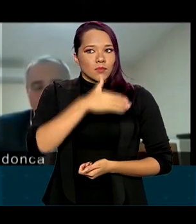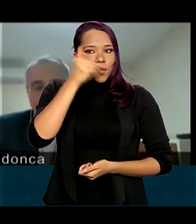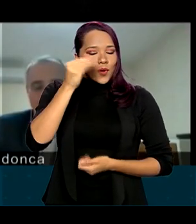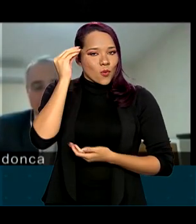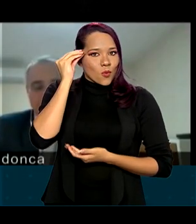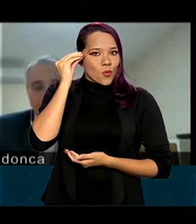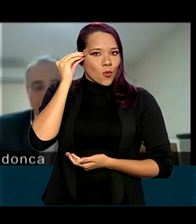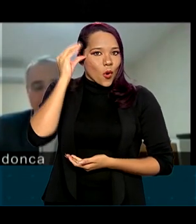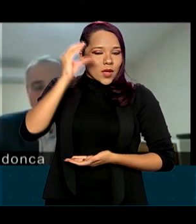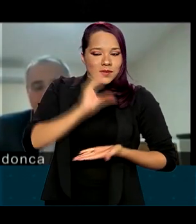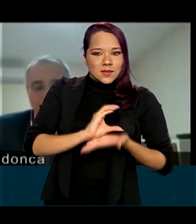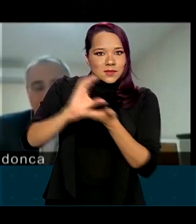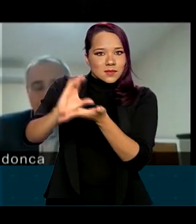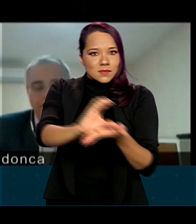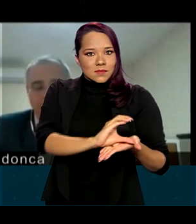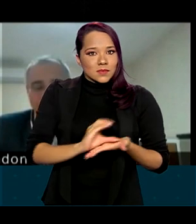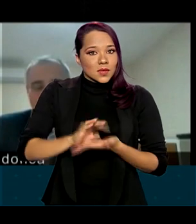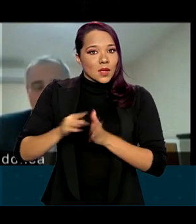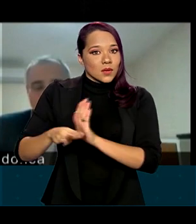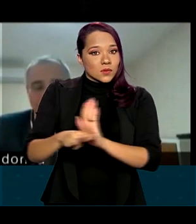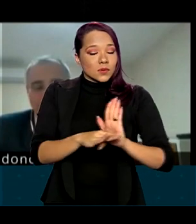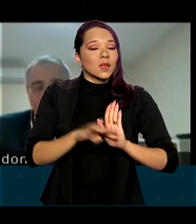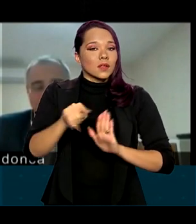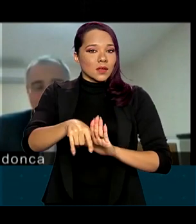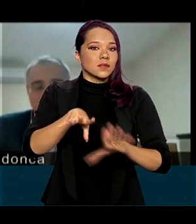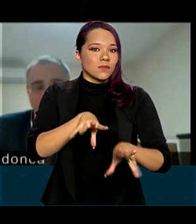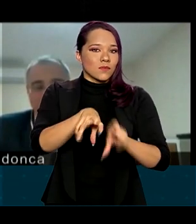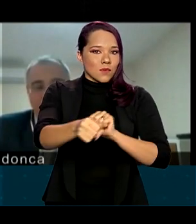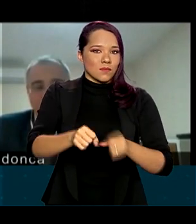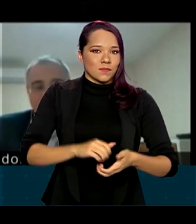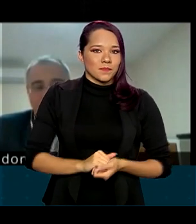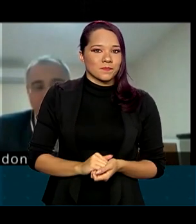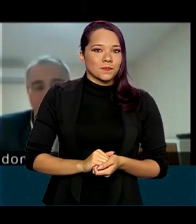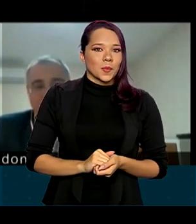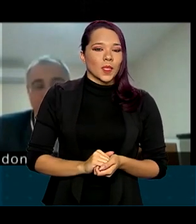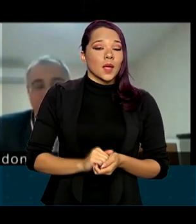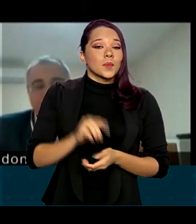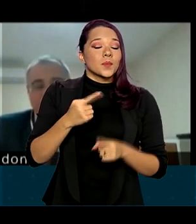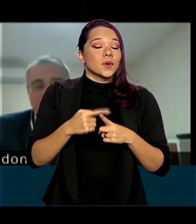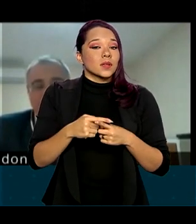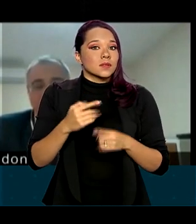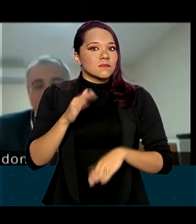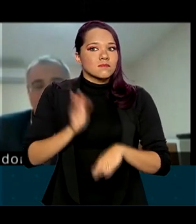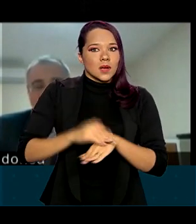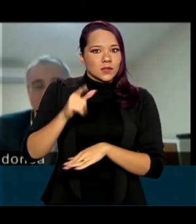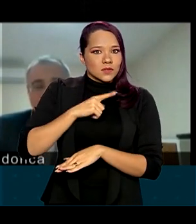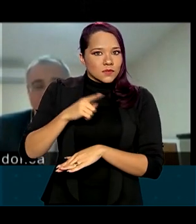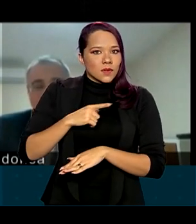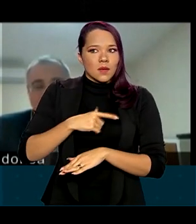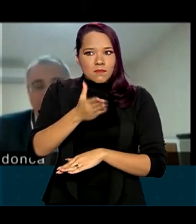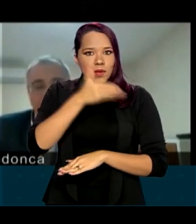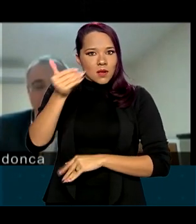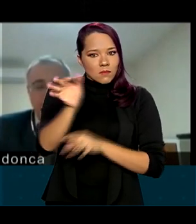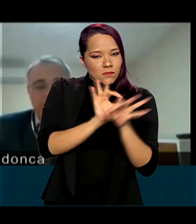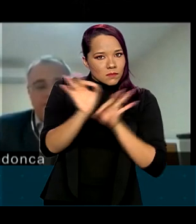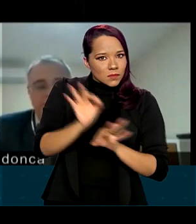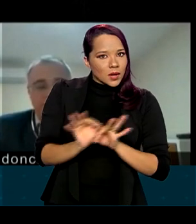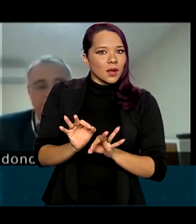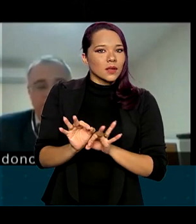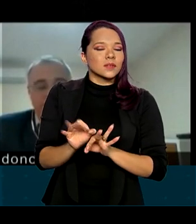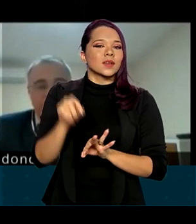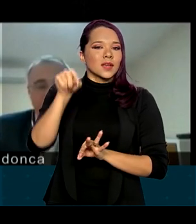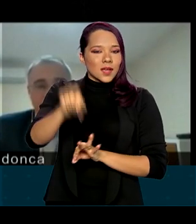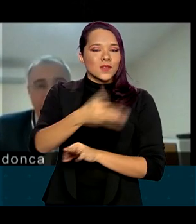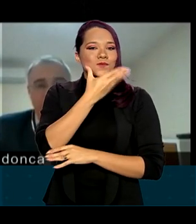nossa parte em colaborar nessa formação. Porque quanto mais tivermos e melhores preparados na pista